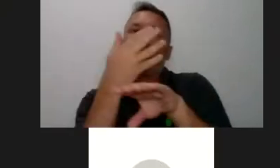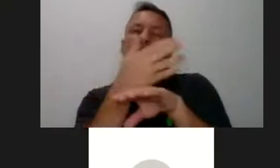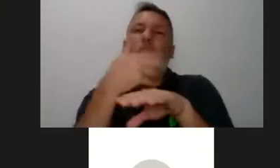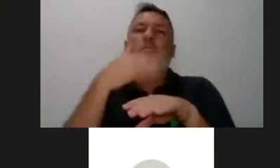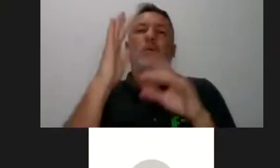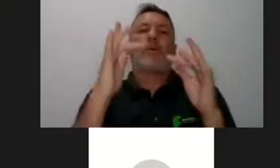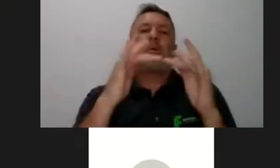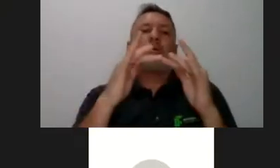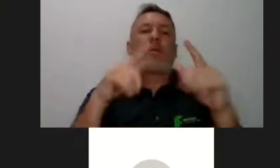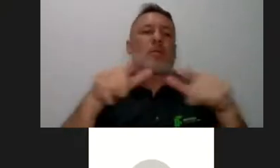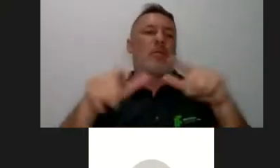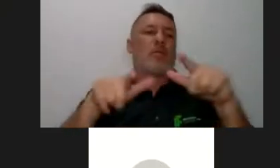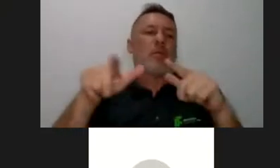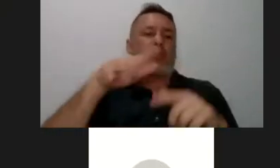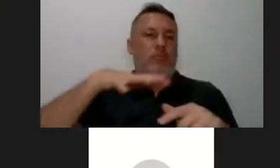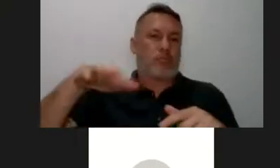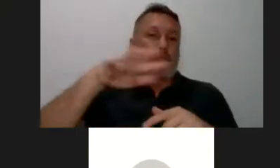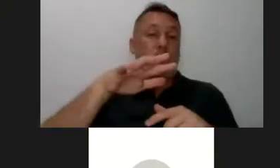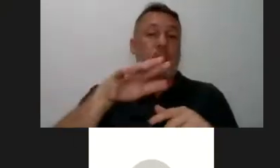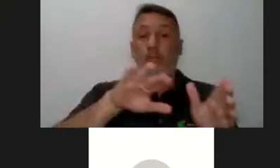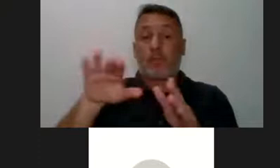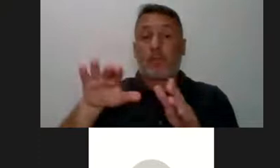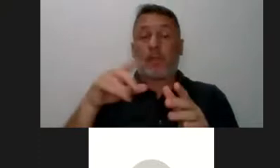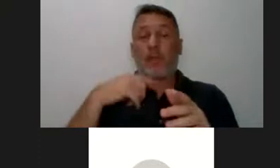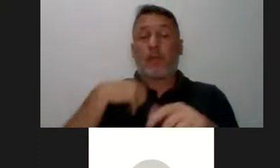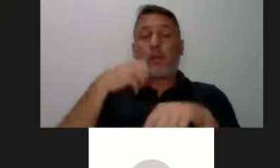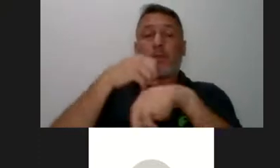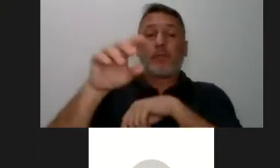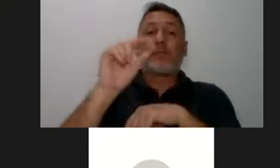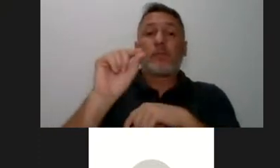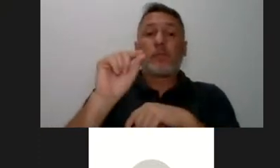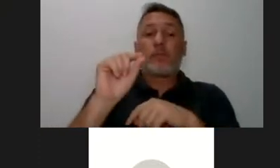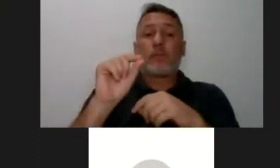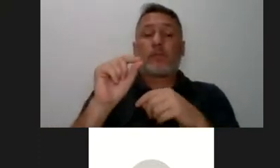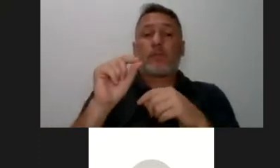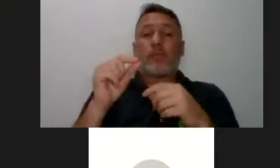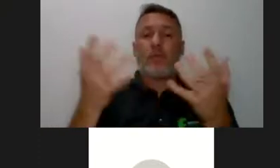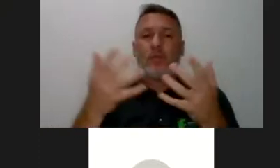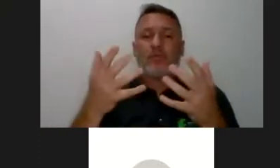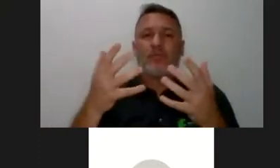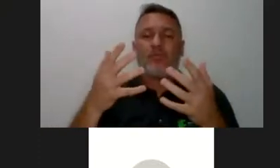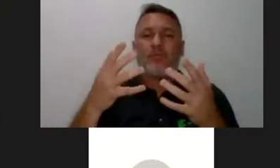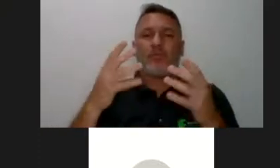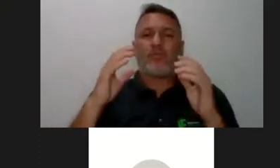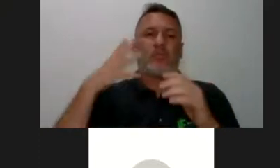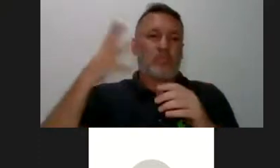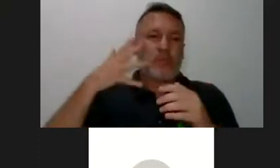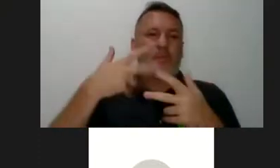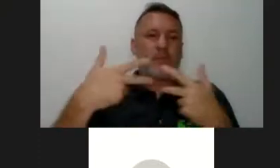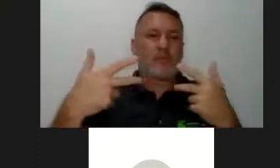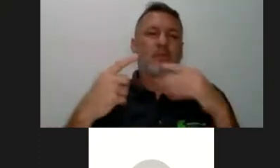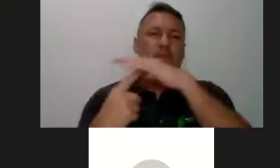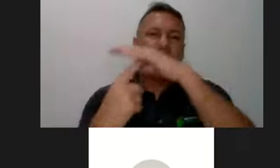Mas gostaria de lembrar que esse evento ele foi feito por muitas mãos. É uma ação de extensão, a